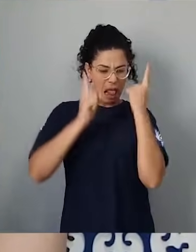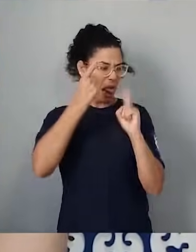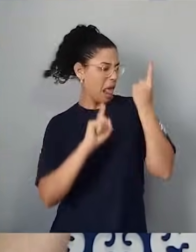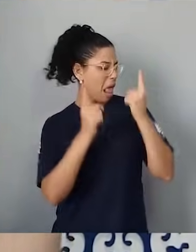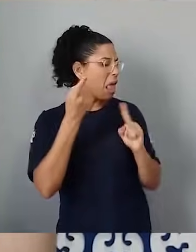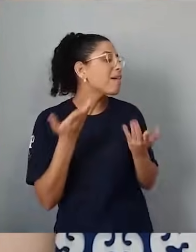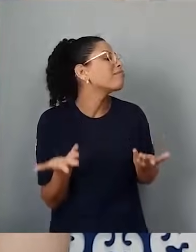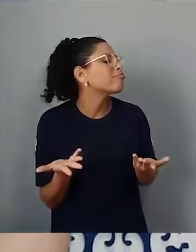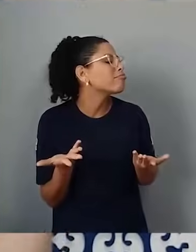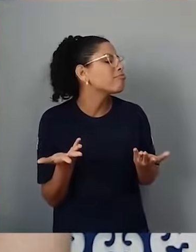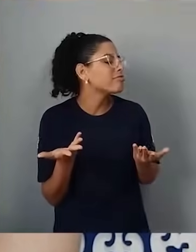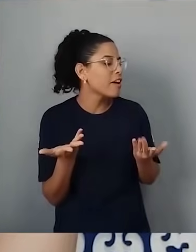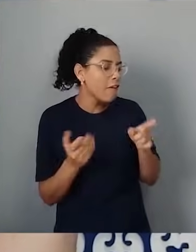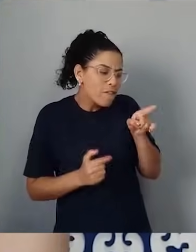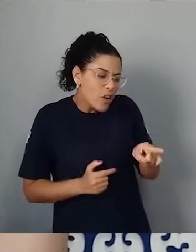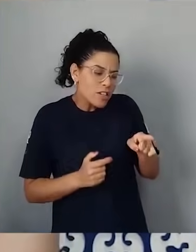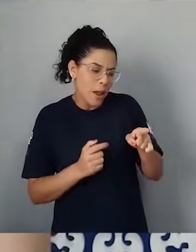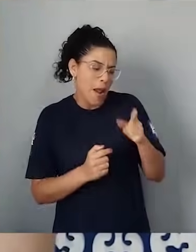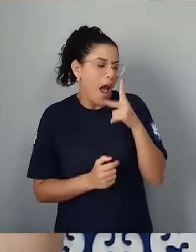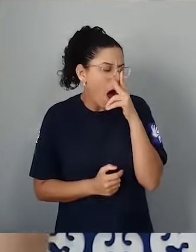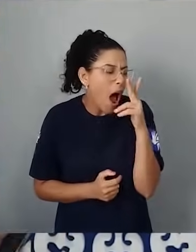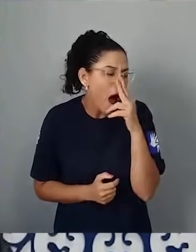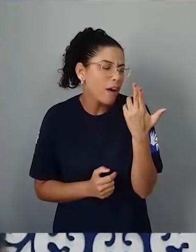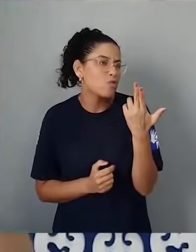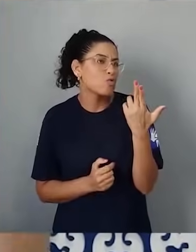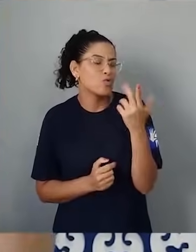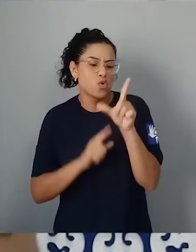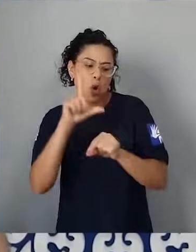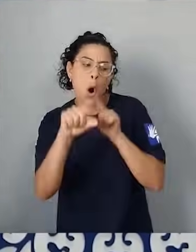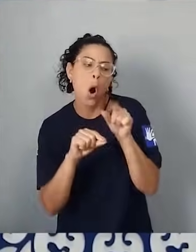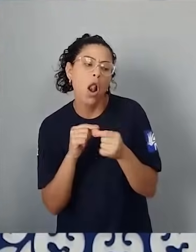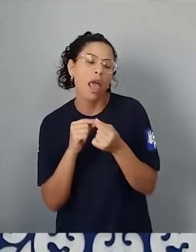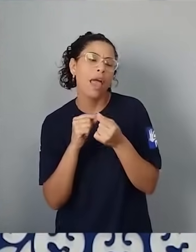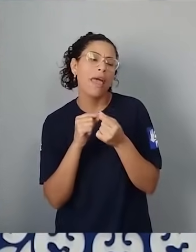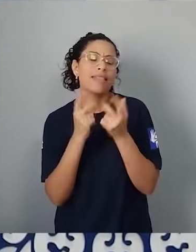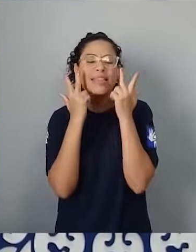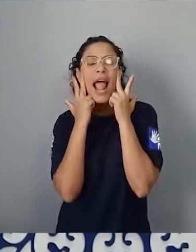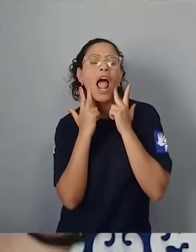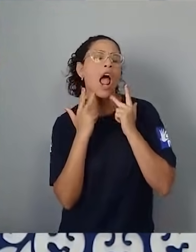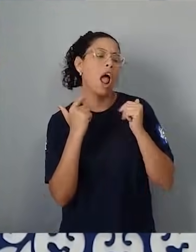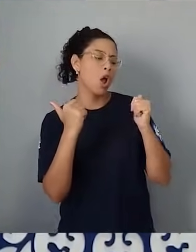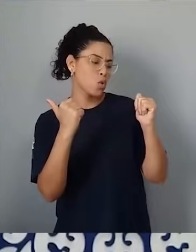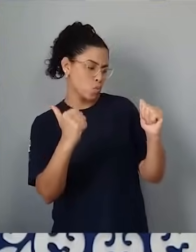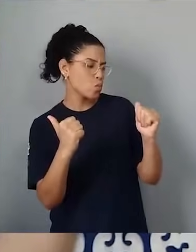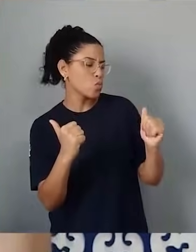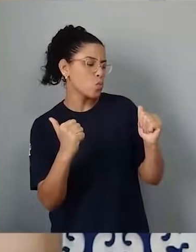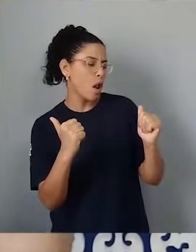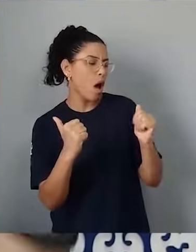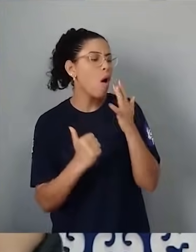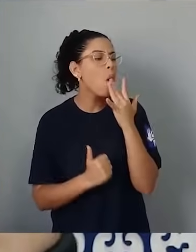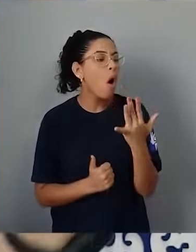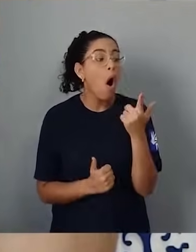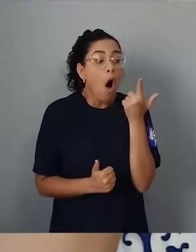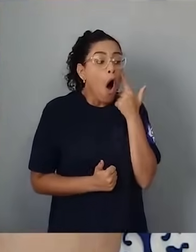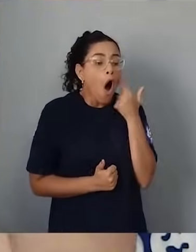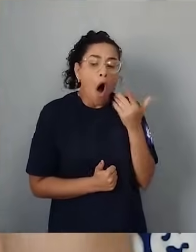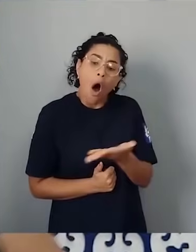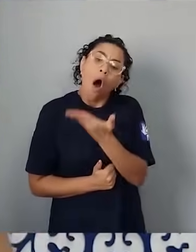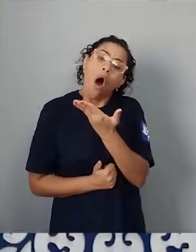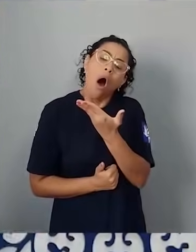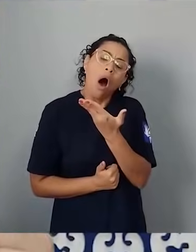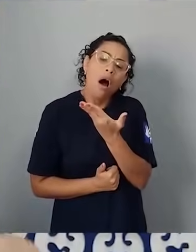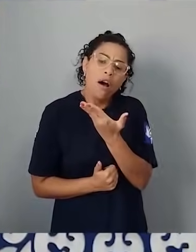carnaval. Você deveria achar uma cor assim mais natural. Veja o verde da